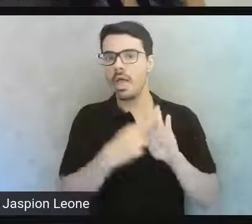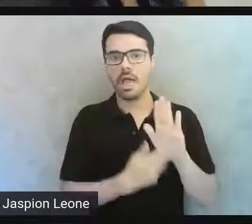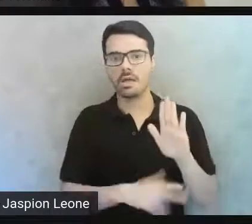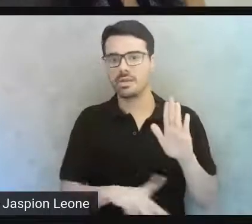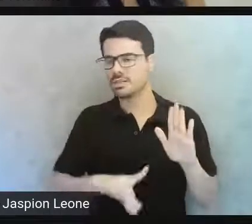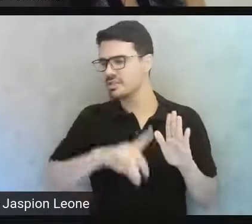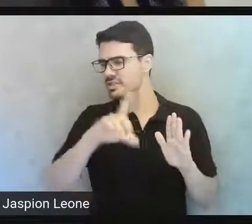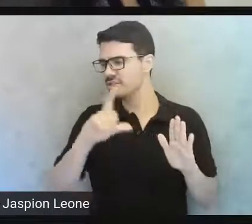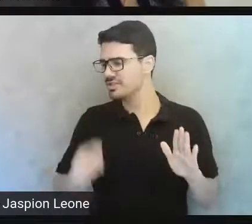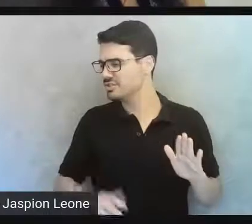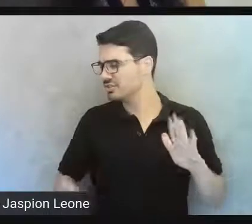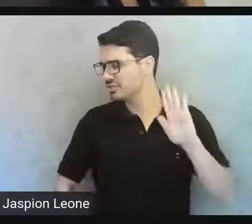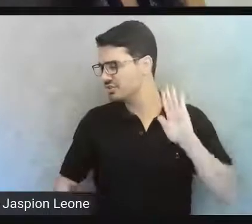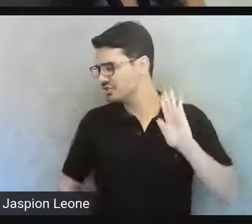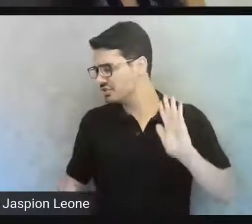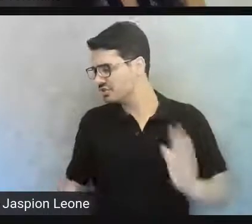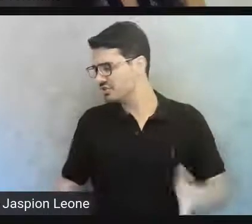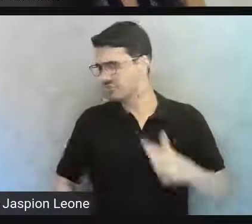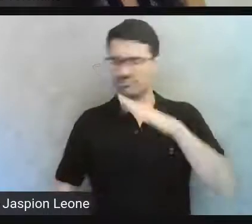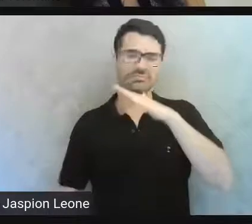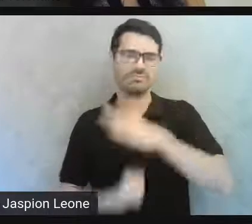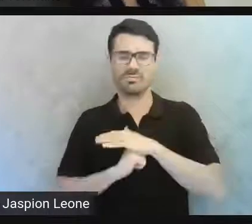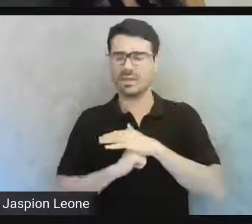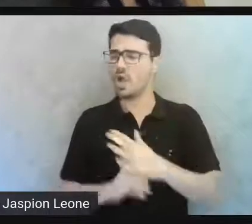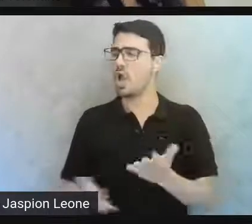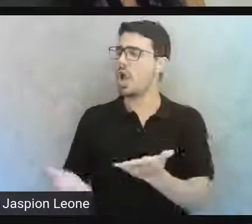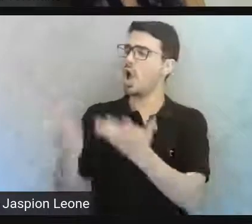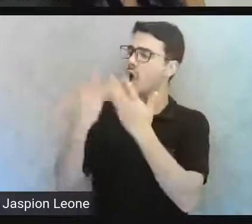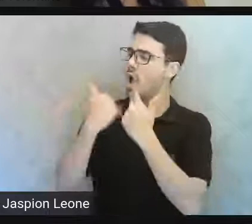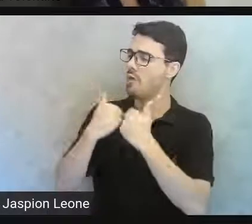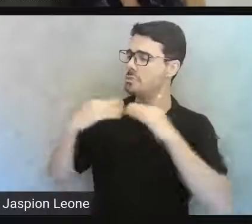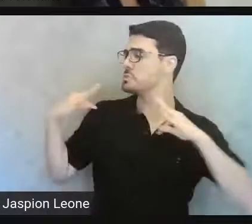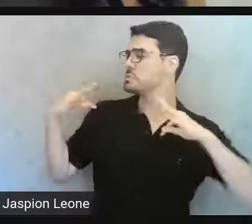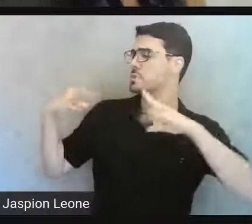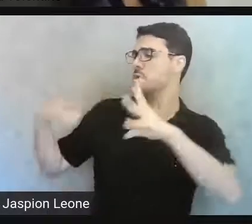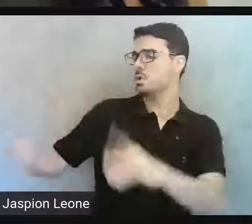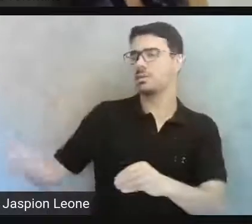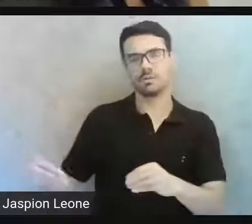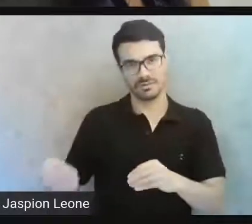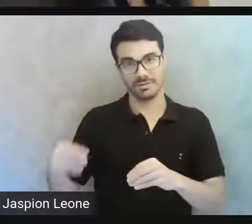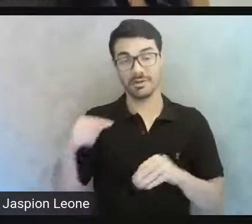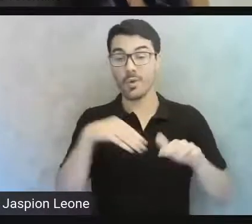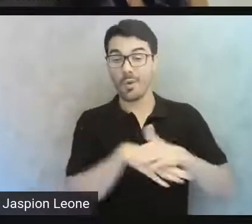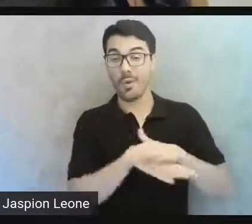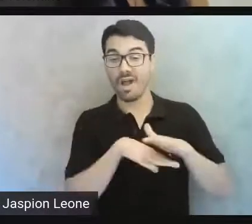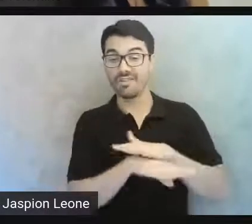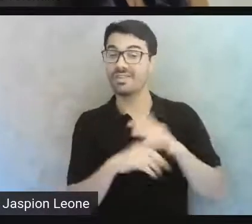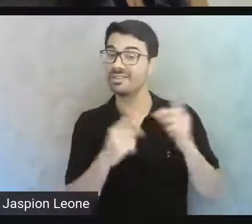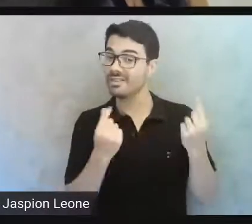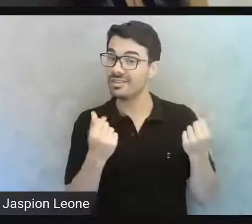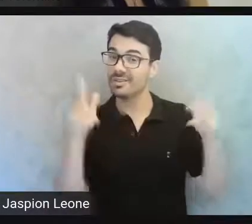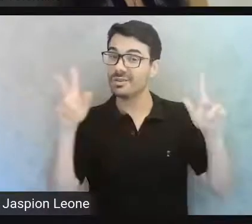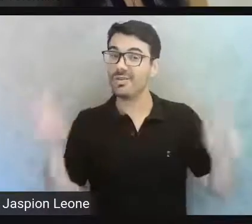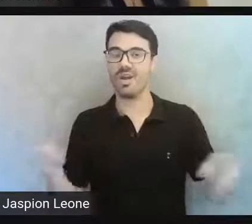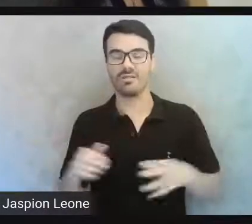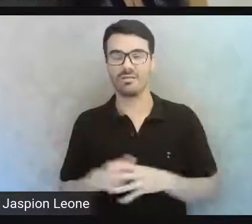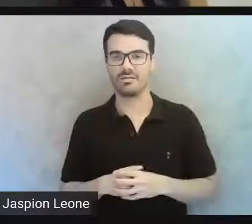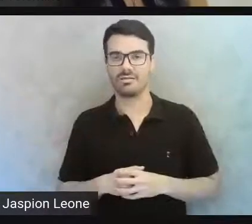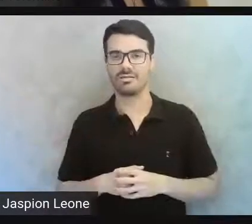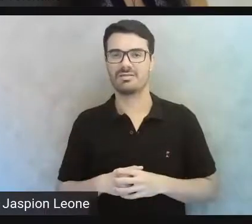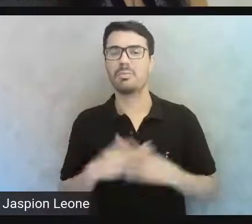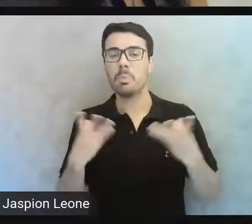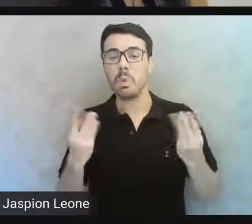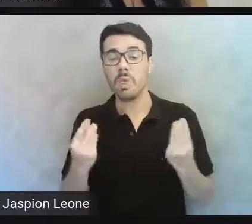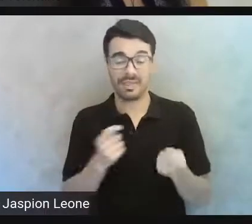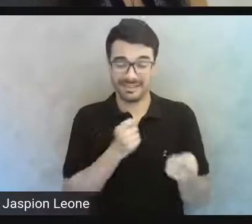assim, saco cheio, cansado, abre a geladeira e come tudo de uma vez, né? Então, se o orçamento for muito restritivo, isso até mesmo para quem